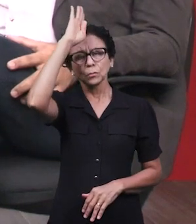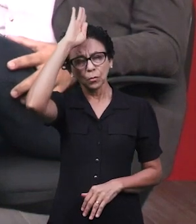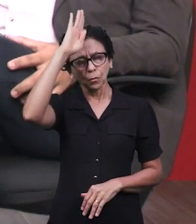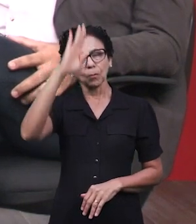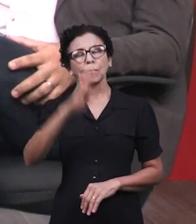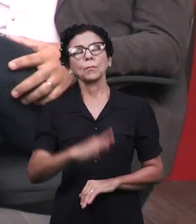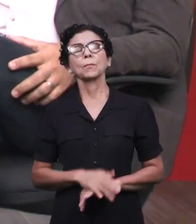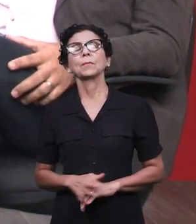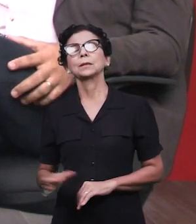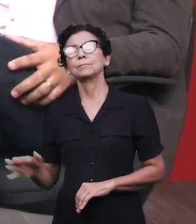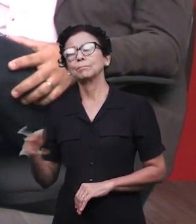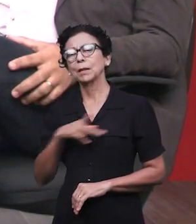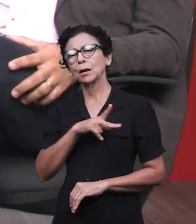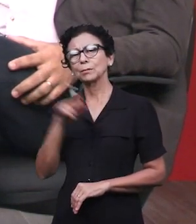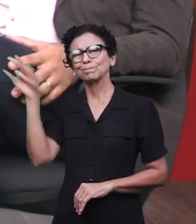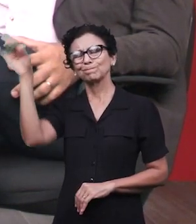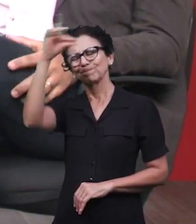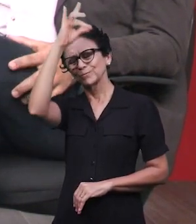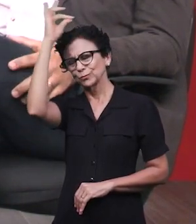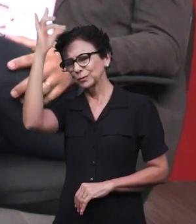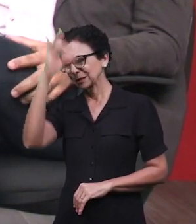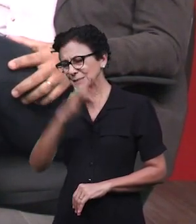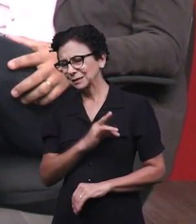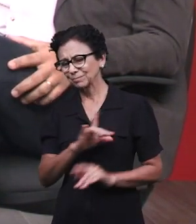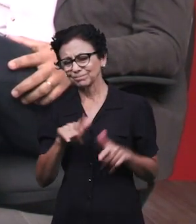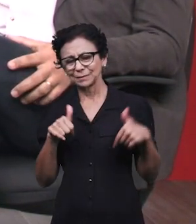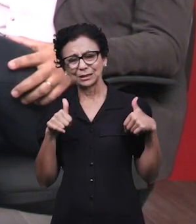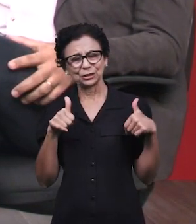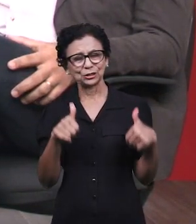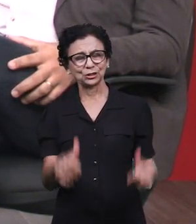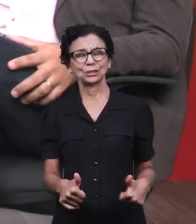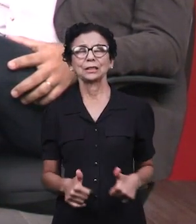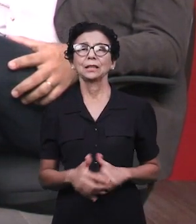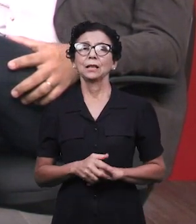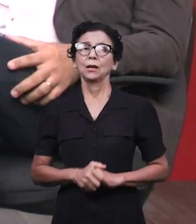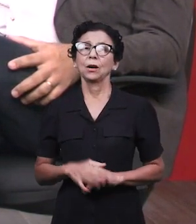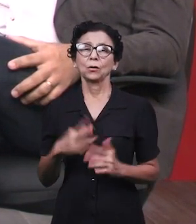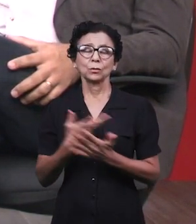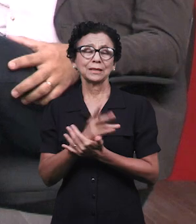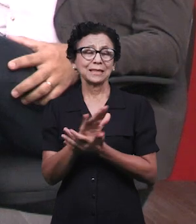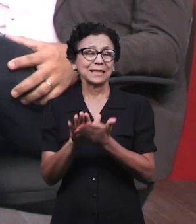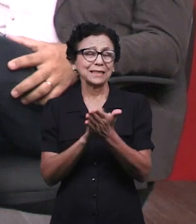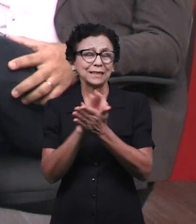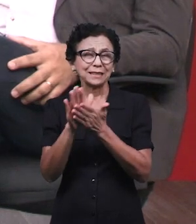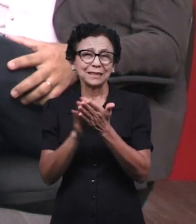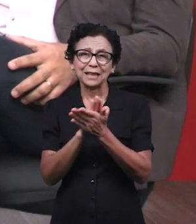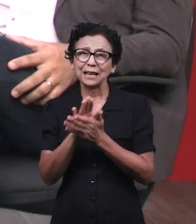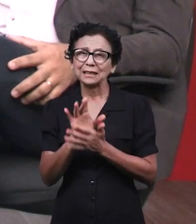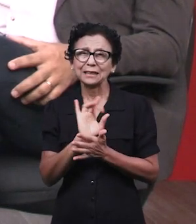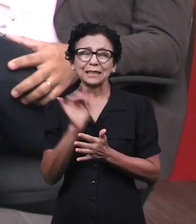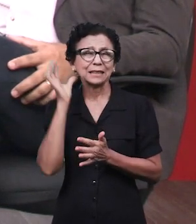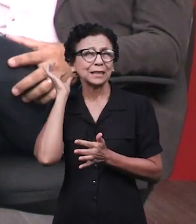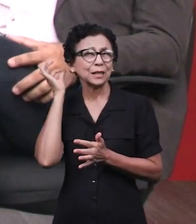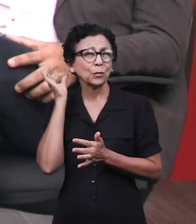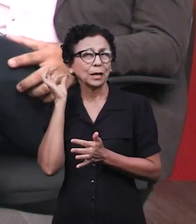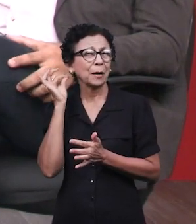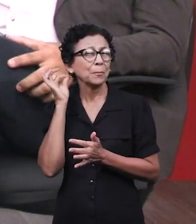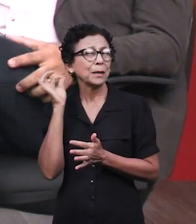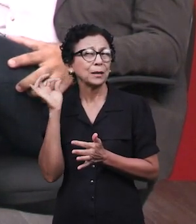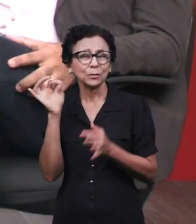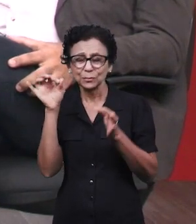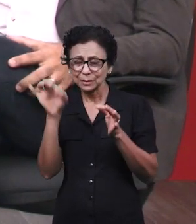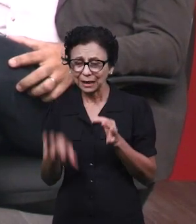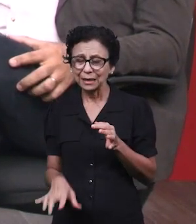aqui, ó, não só nenhuma vida se perderá, mas nenhum cabelo da vossa cabeça cairá. Eu vou